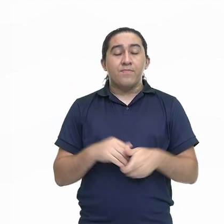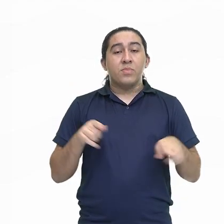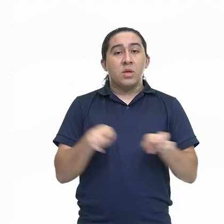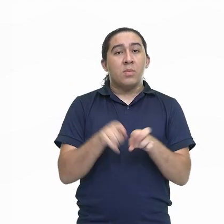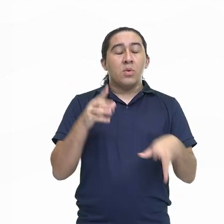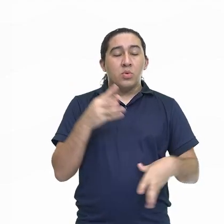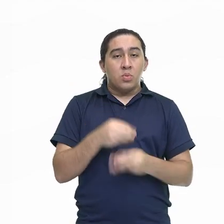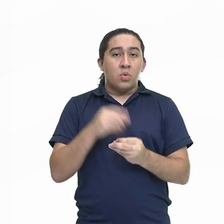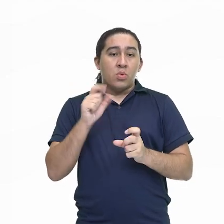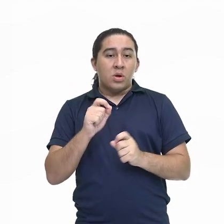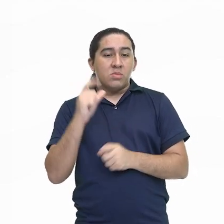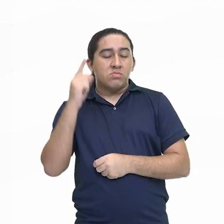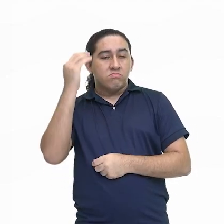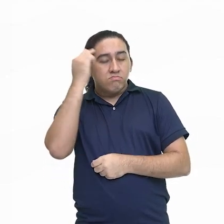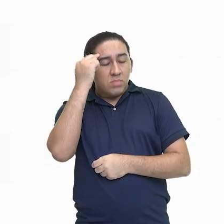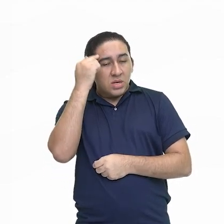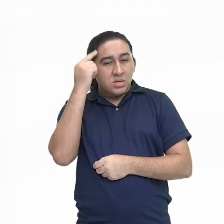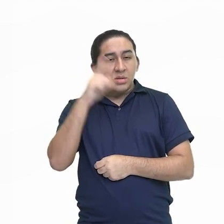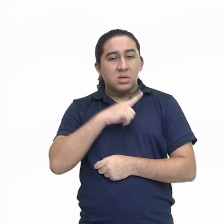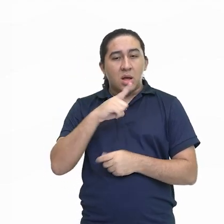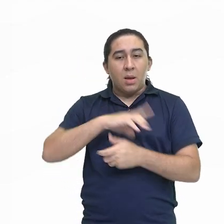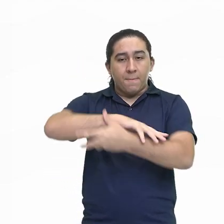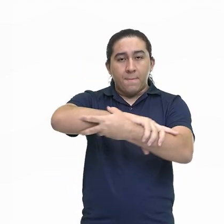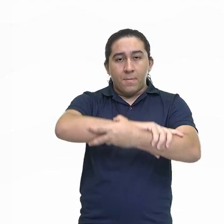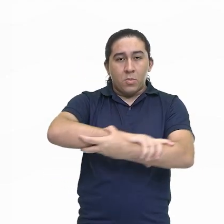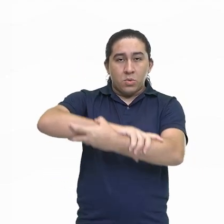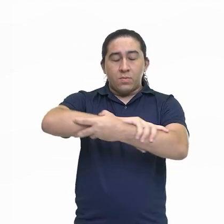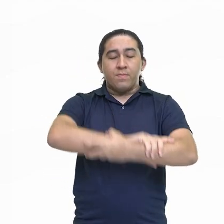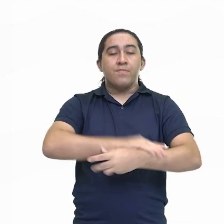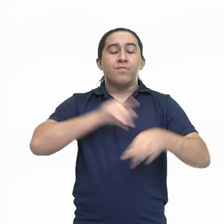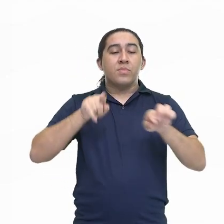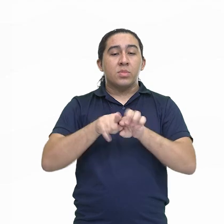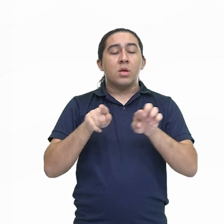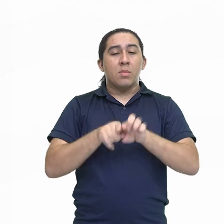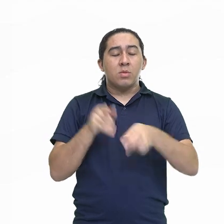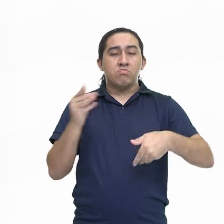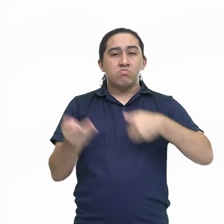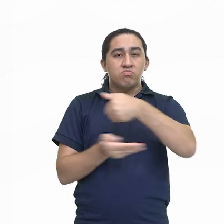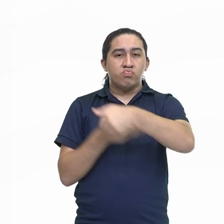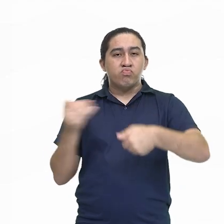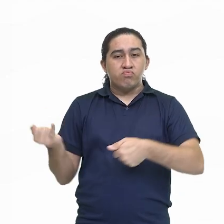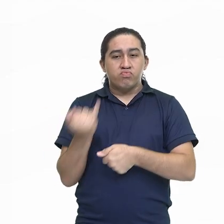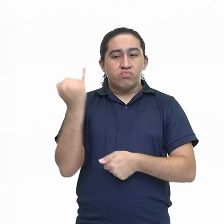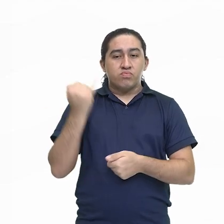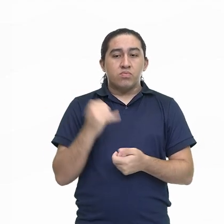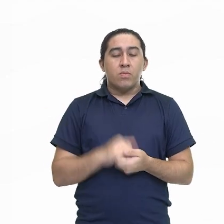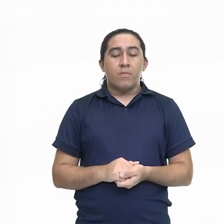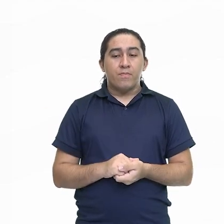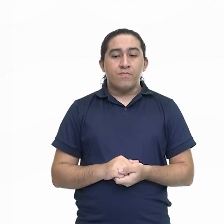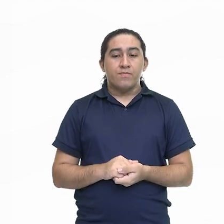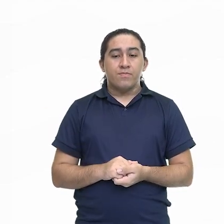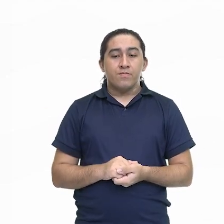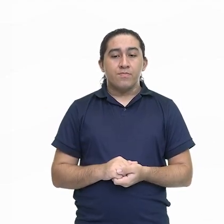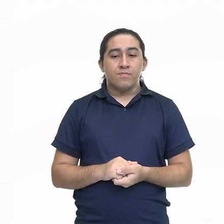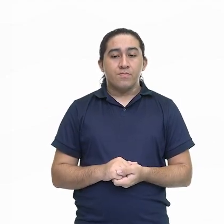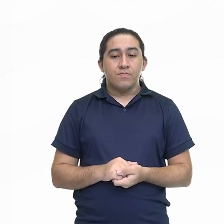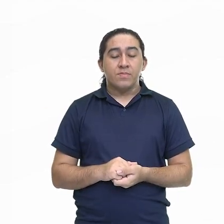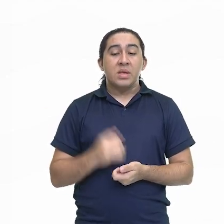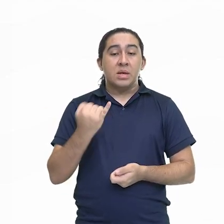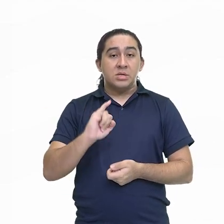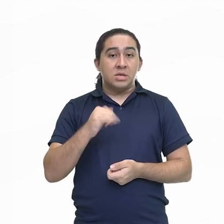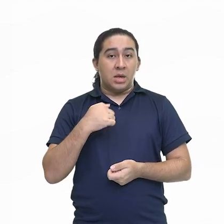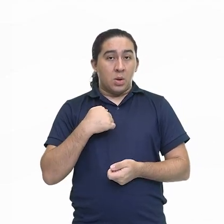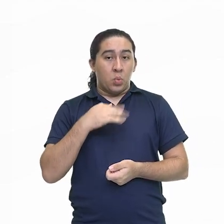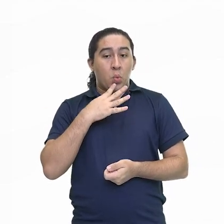a construção de uma rede de apoio e relacionamentos significativos. Ora, se eu me